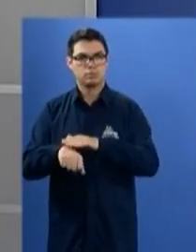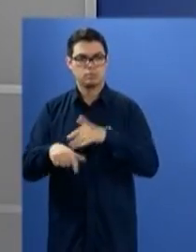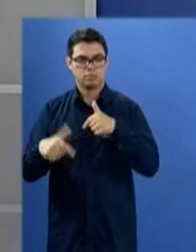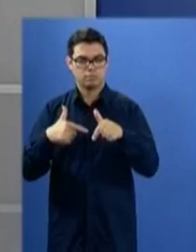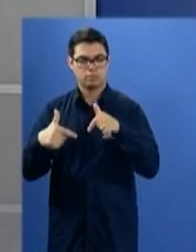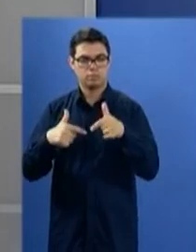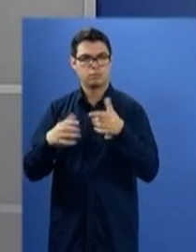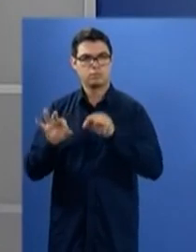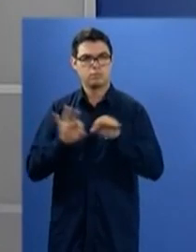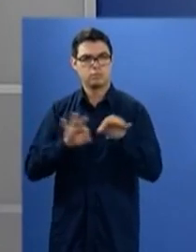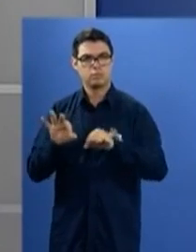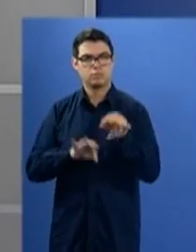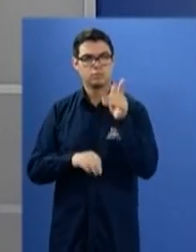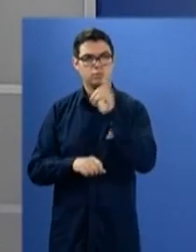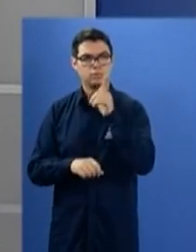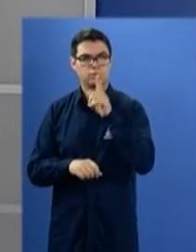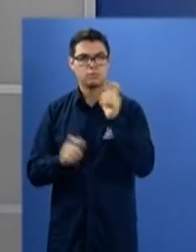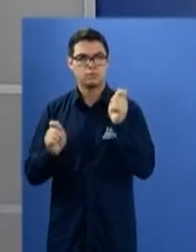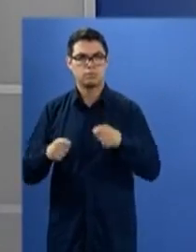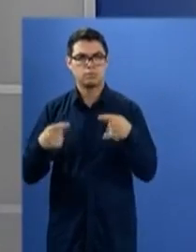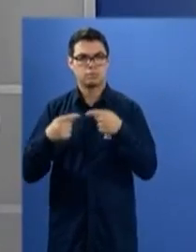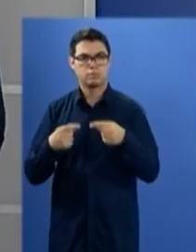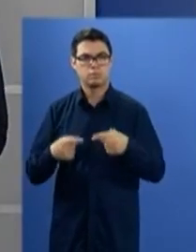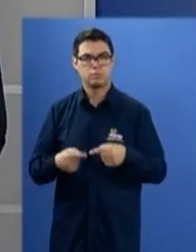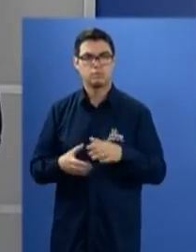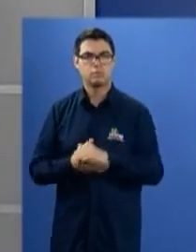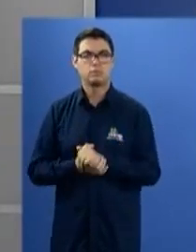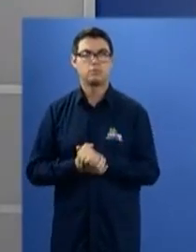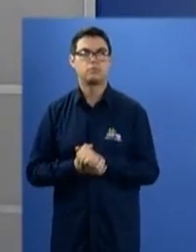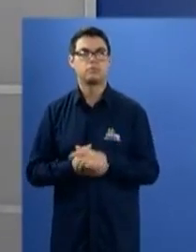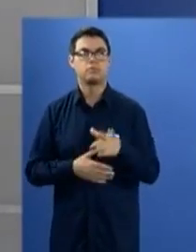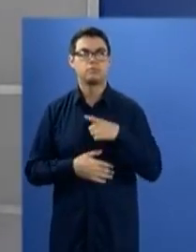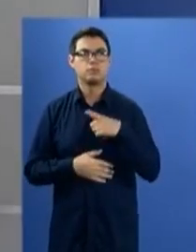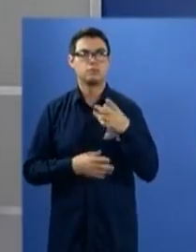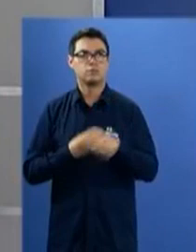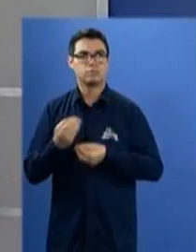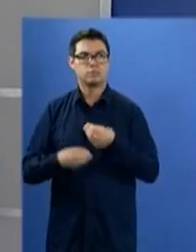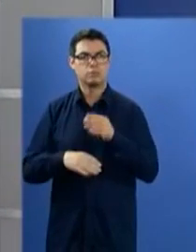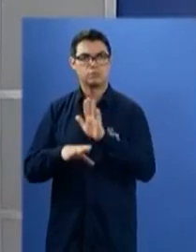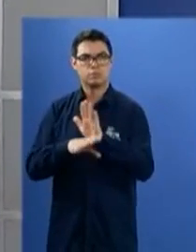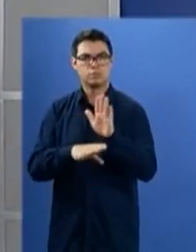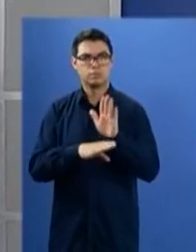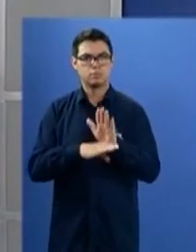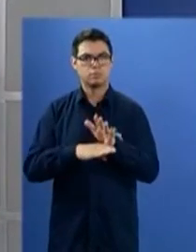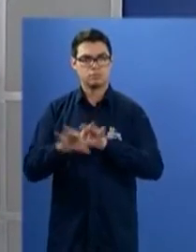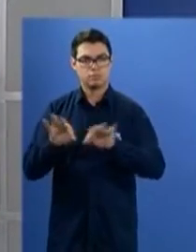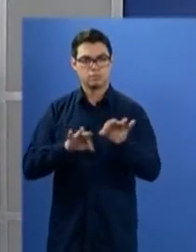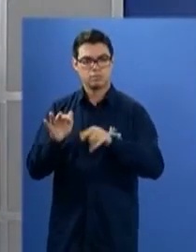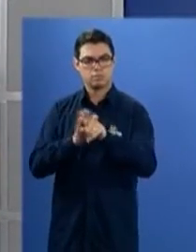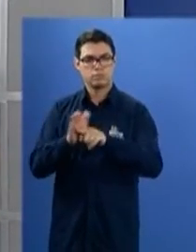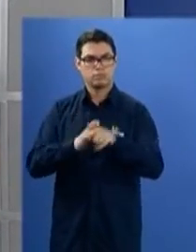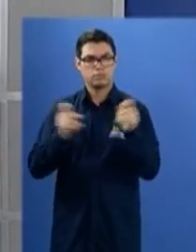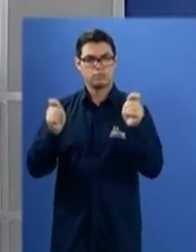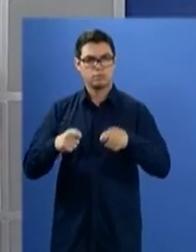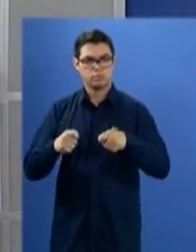durar para o planejamento de uma atividade. O tempo padrão é um recurso que permite analisar a